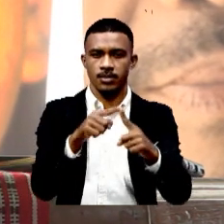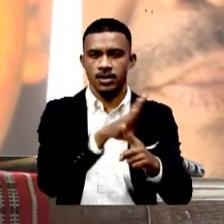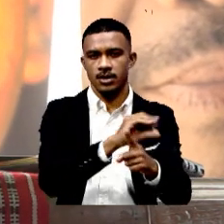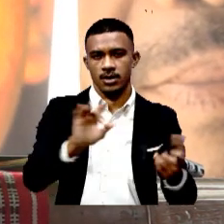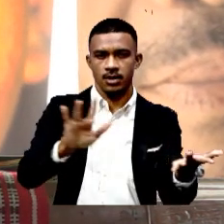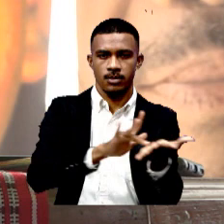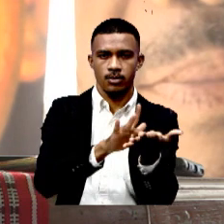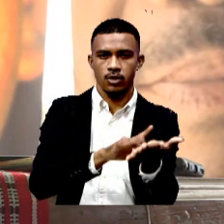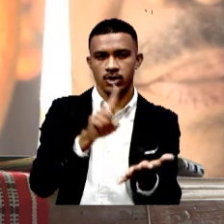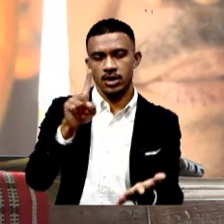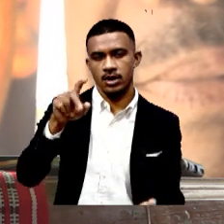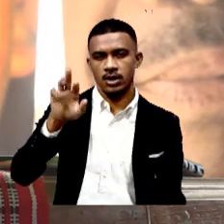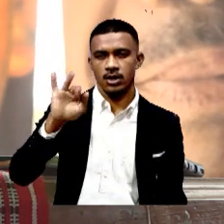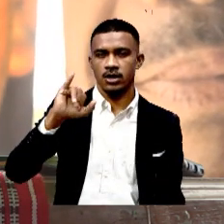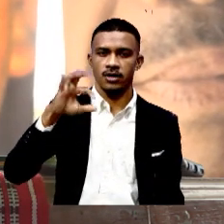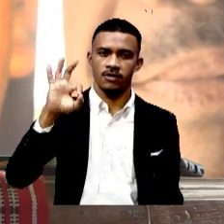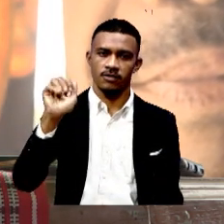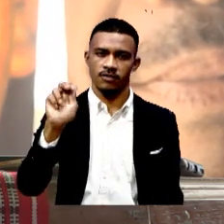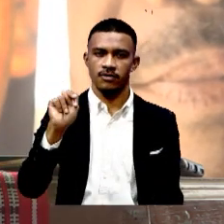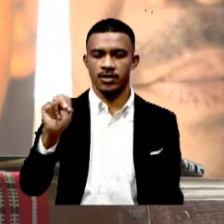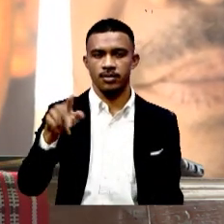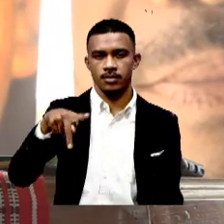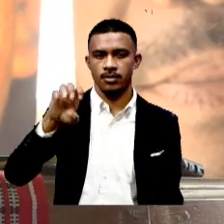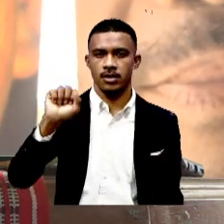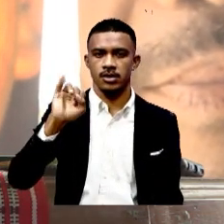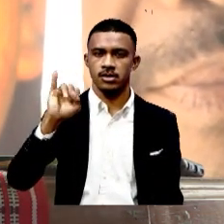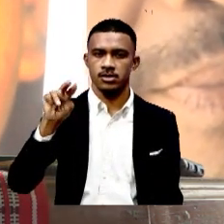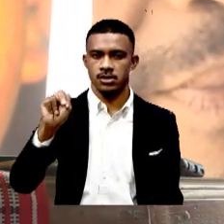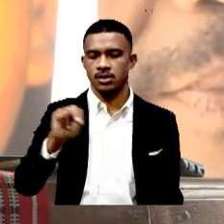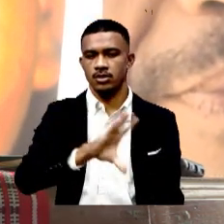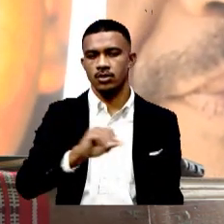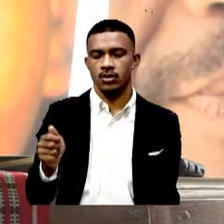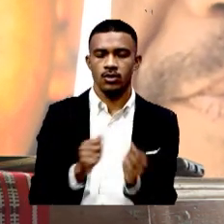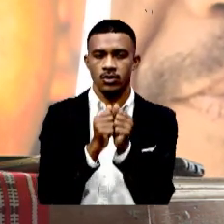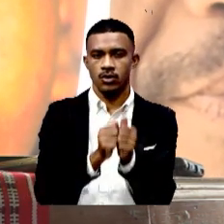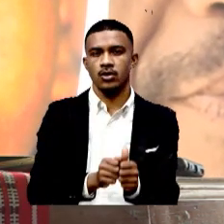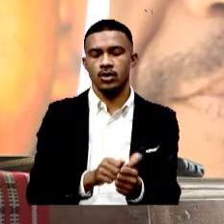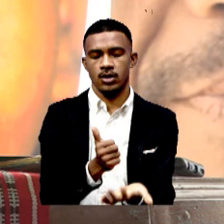dade rifampisin. May be ho fasilidade dane ita bele